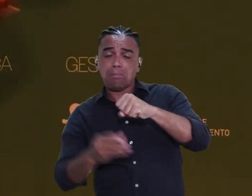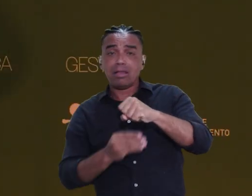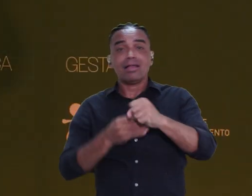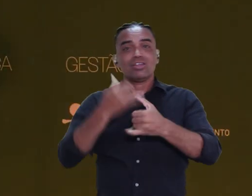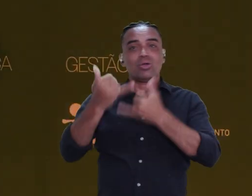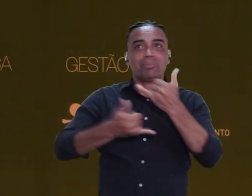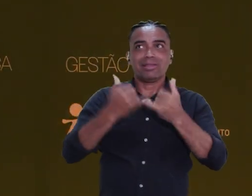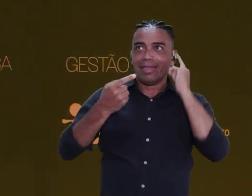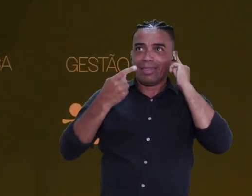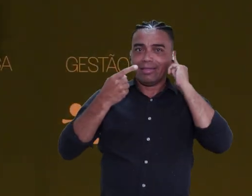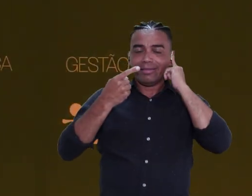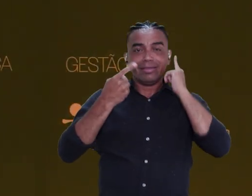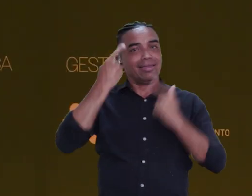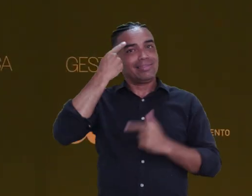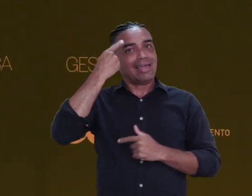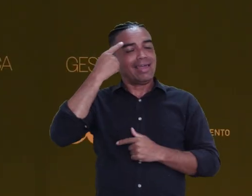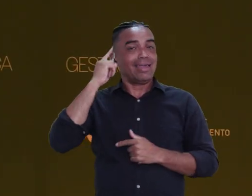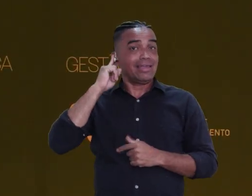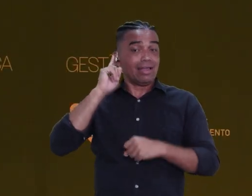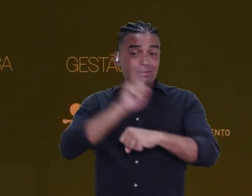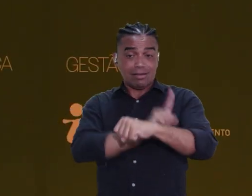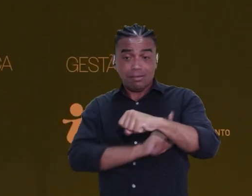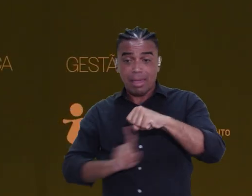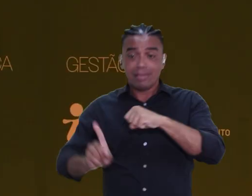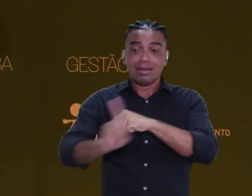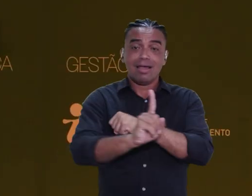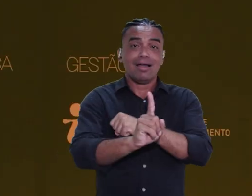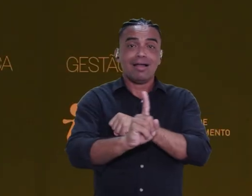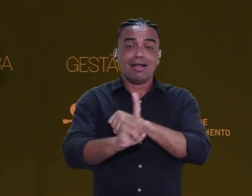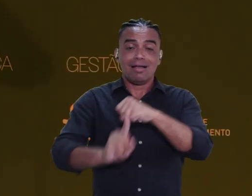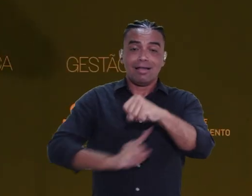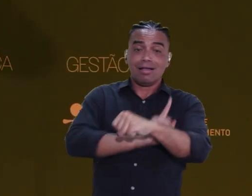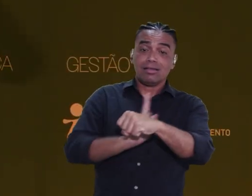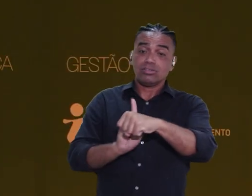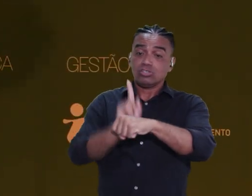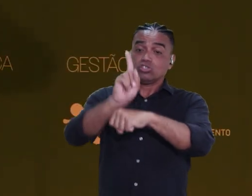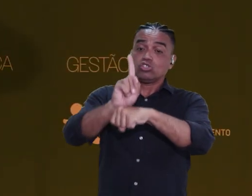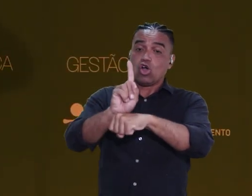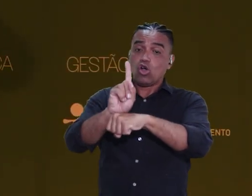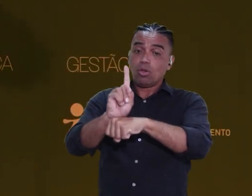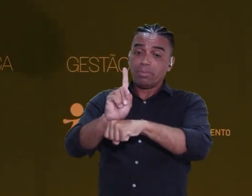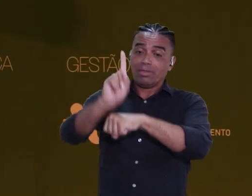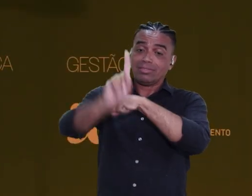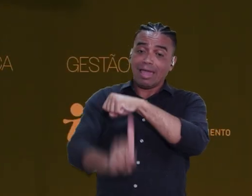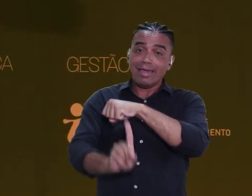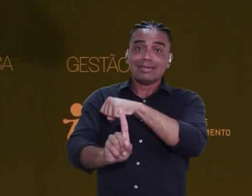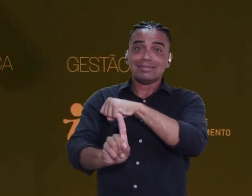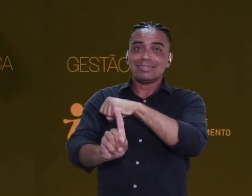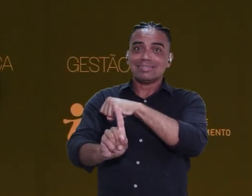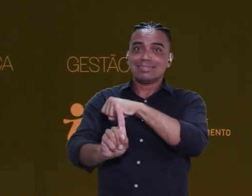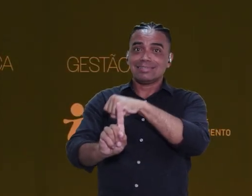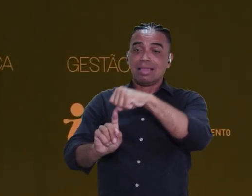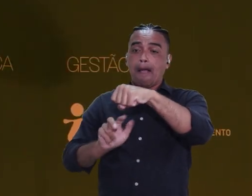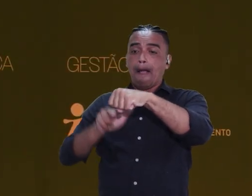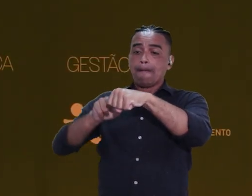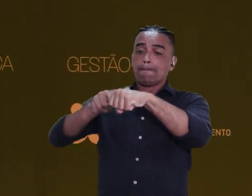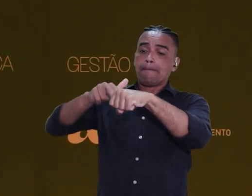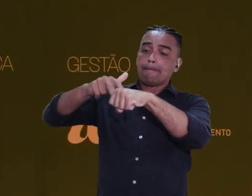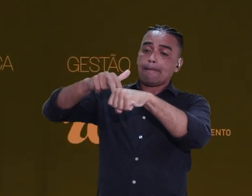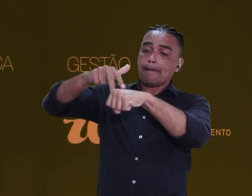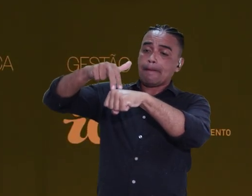isso que eu brinquei com a ideia de contorna a pedra, sobe e desce a pedra, né?